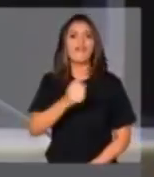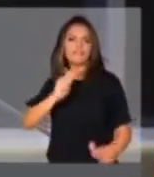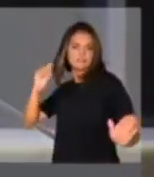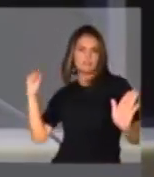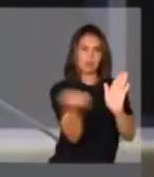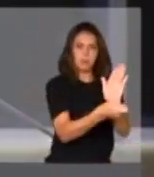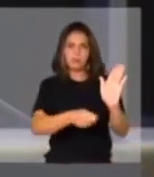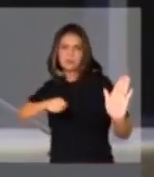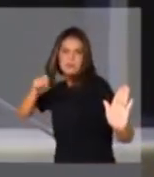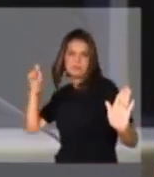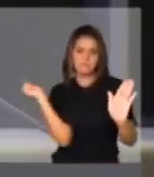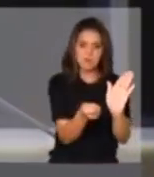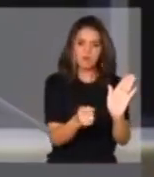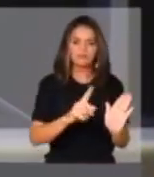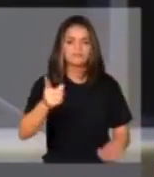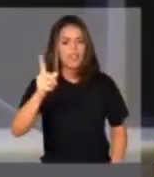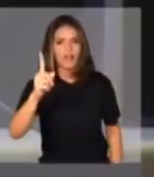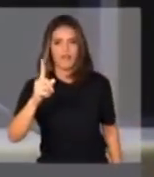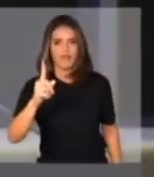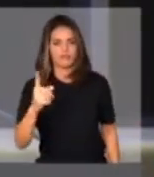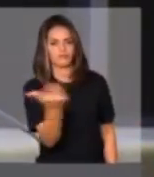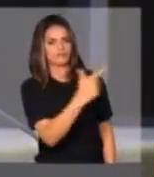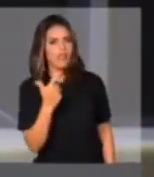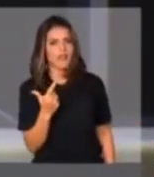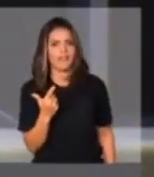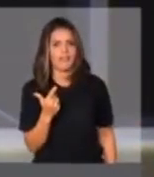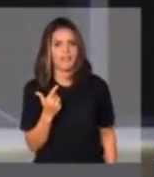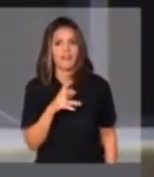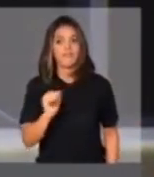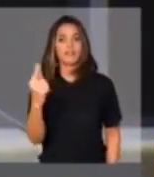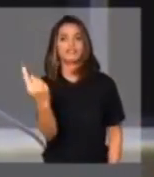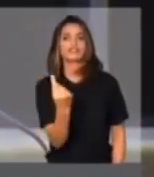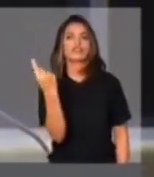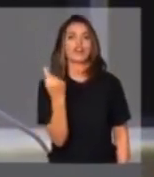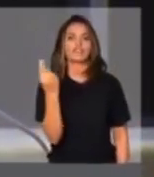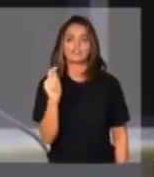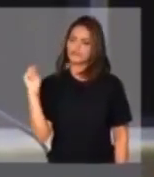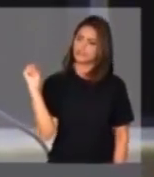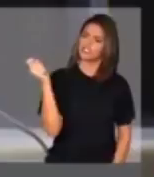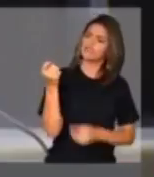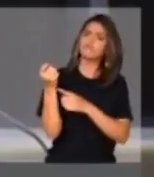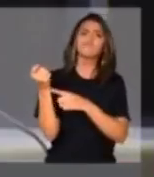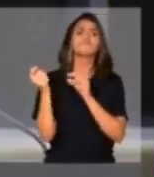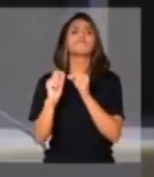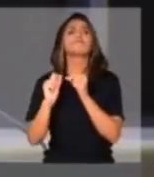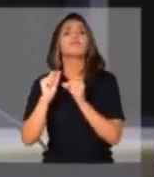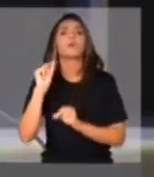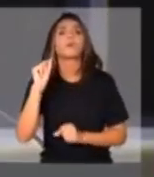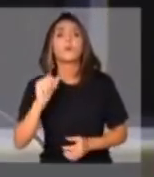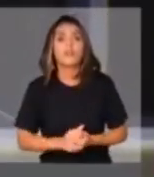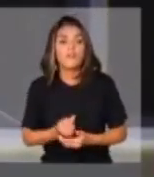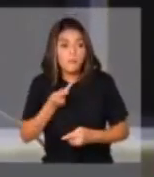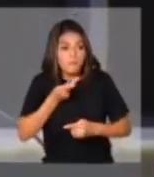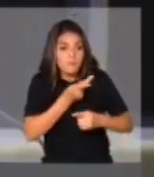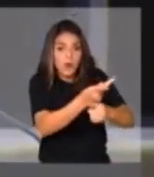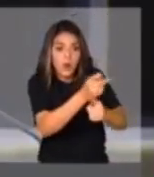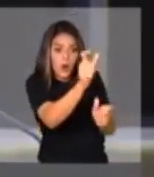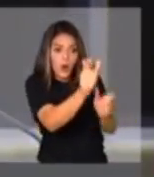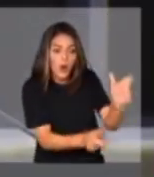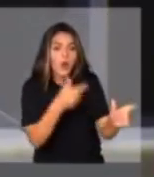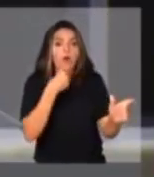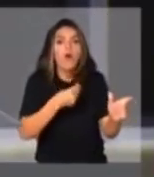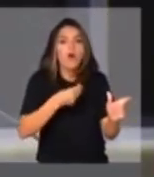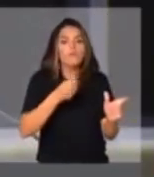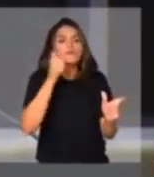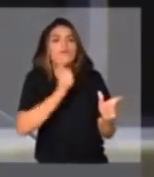escravos. O senhor não achará mais os açoites. O senhor vai ficar sozinho com o chicote na mão. Quando o senhor procurar uns escravos, o senhor vai